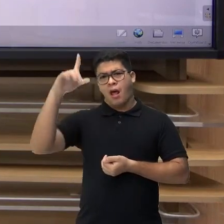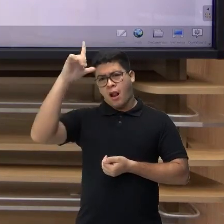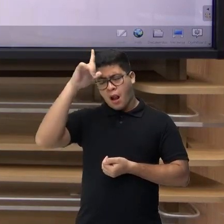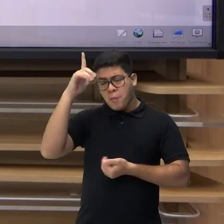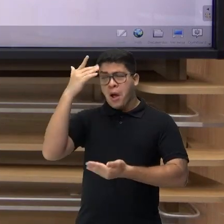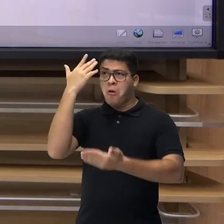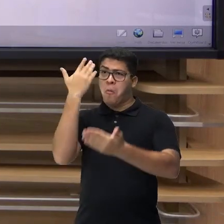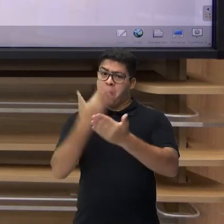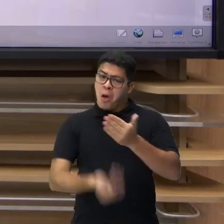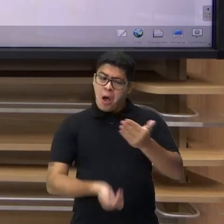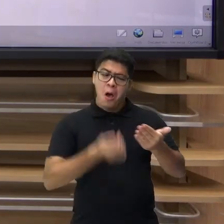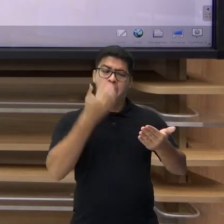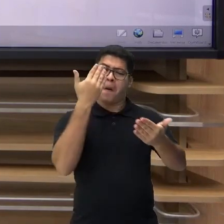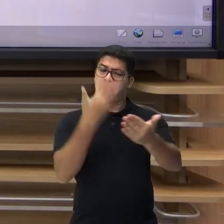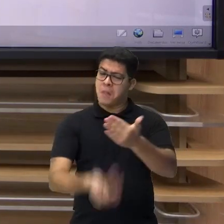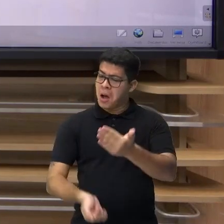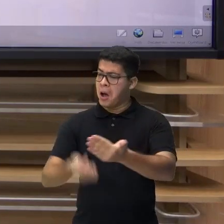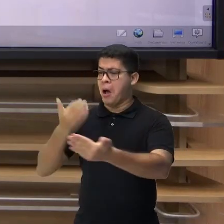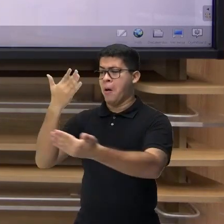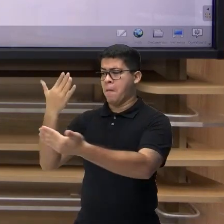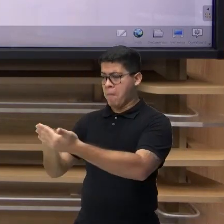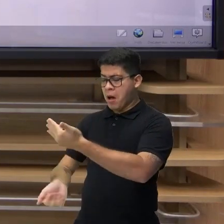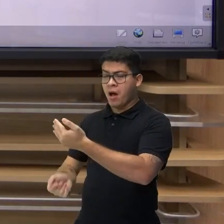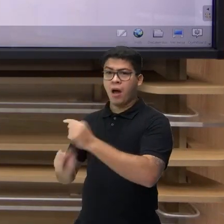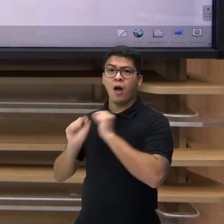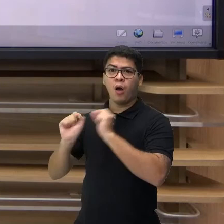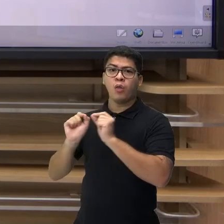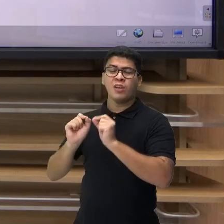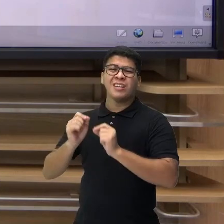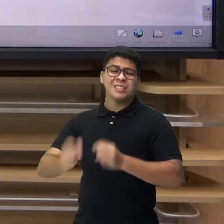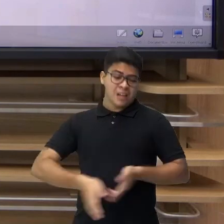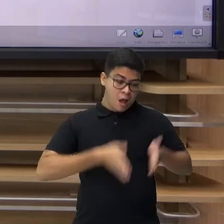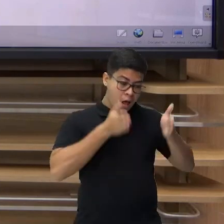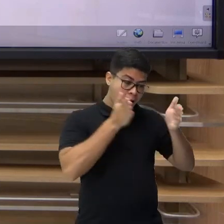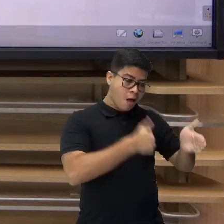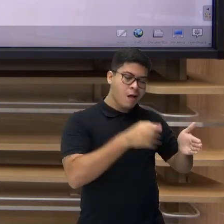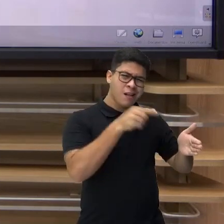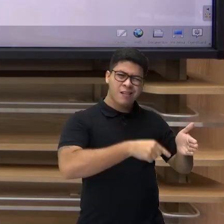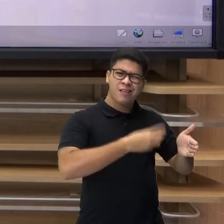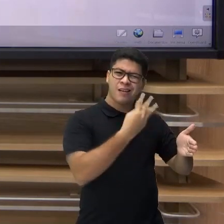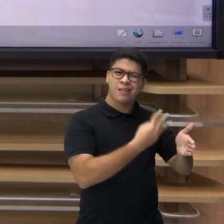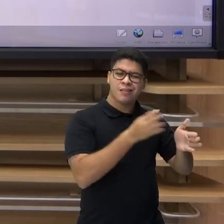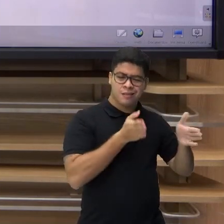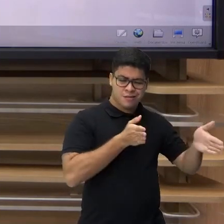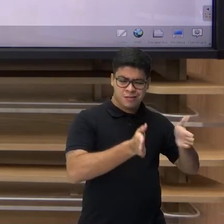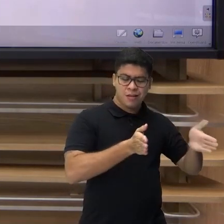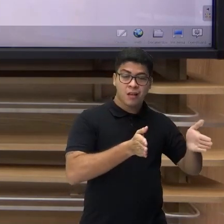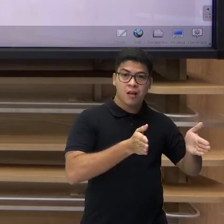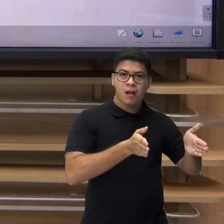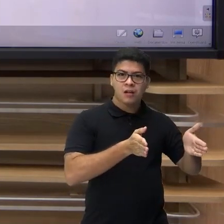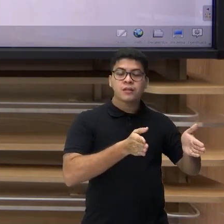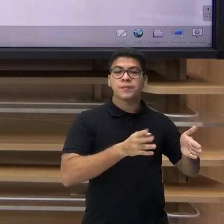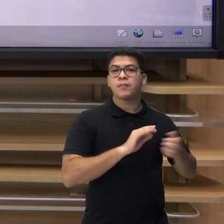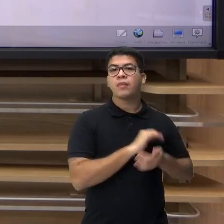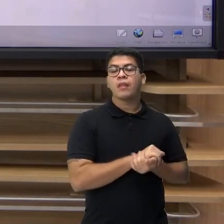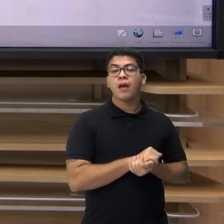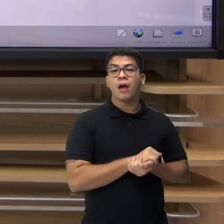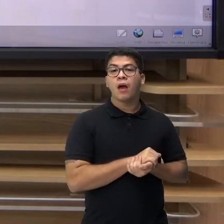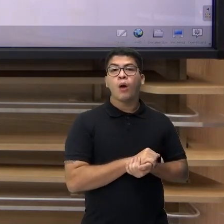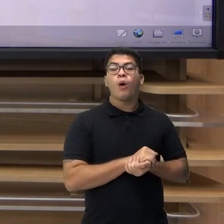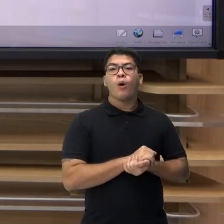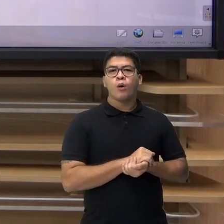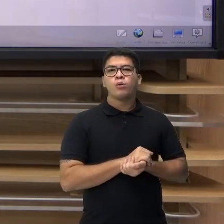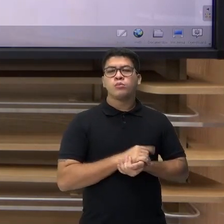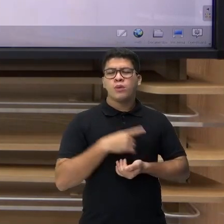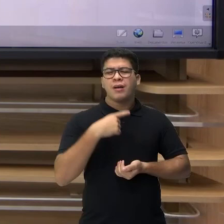ali no espaço da guerra, isso já numa terceira fase da guerra, que é a fase da virada, à medida que eles iam perdendo,